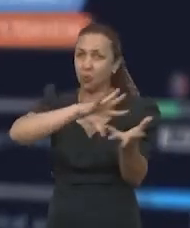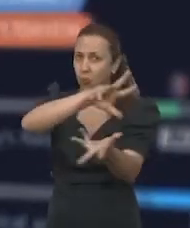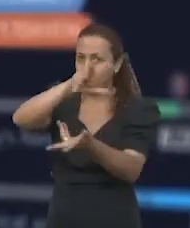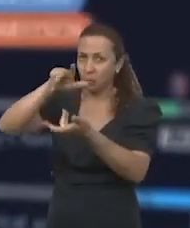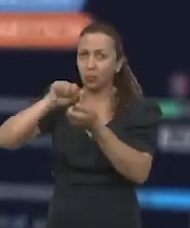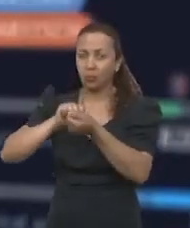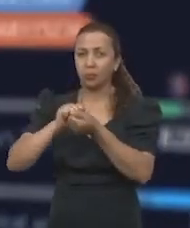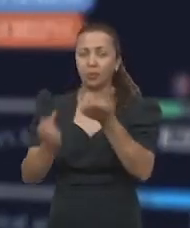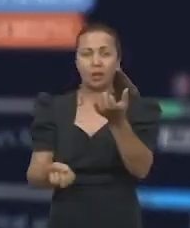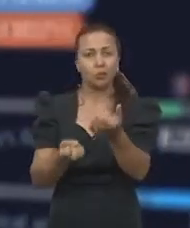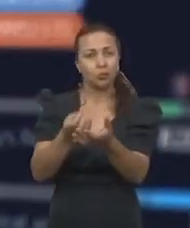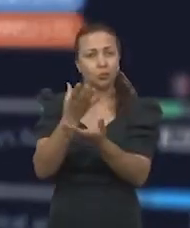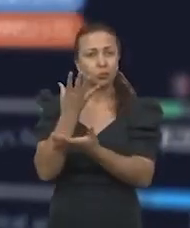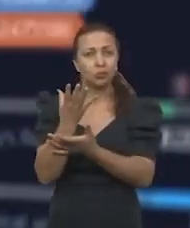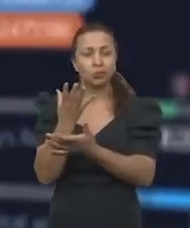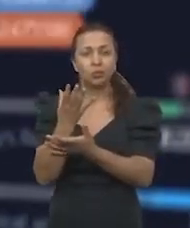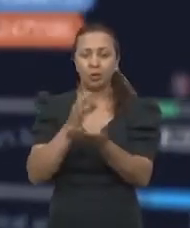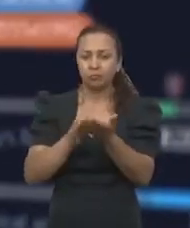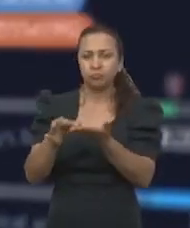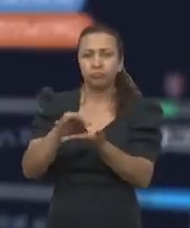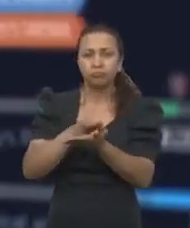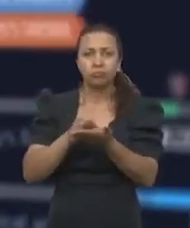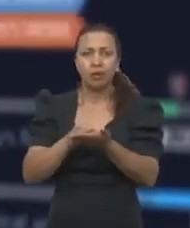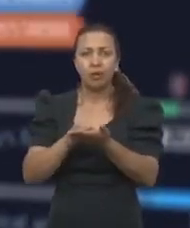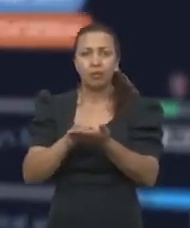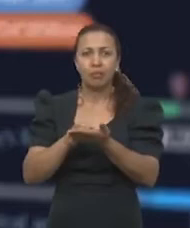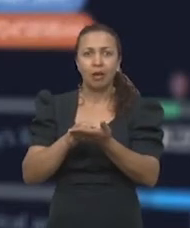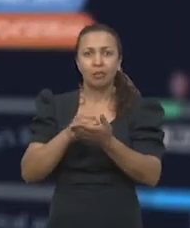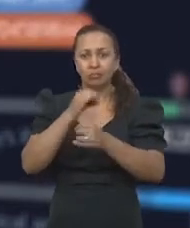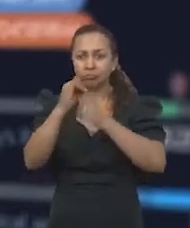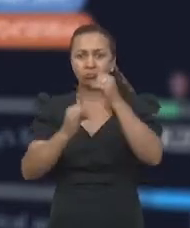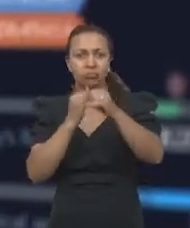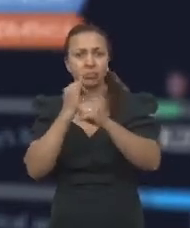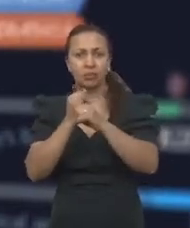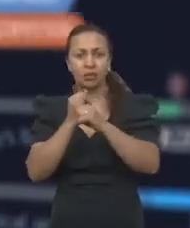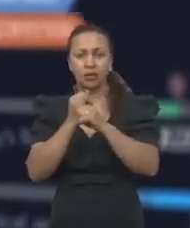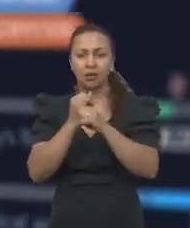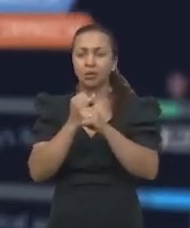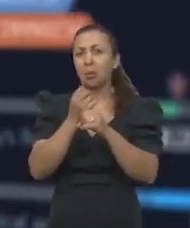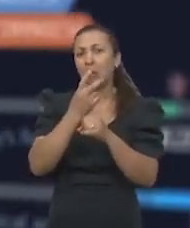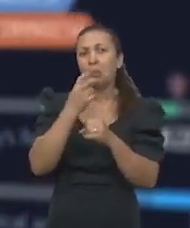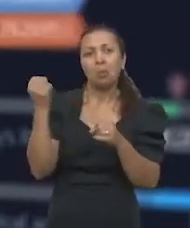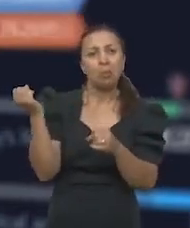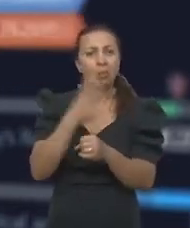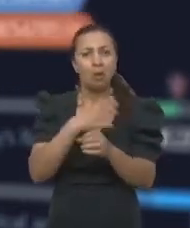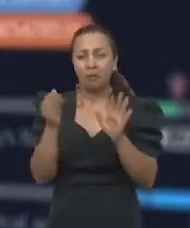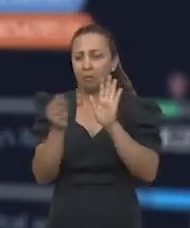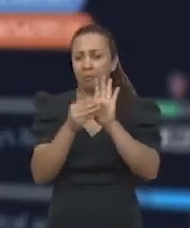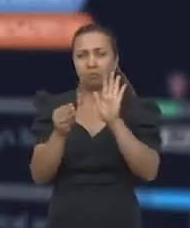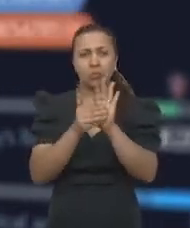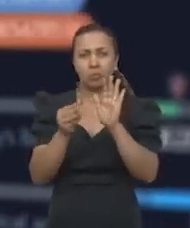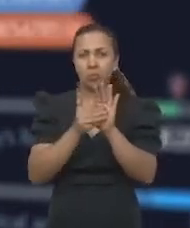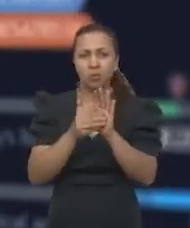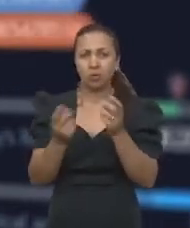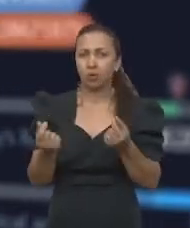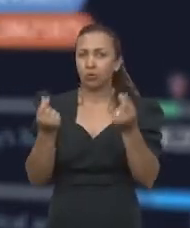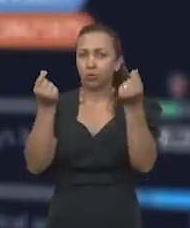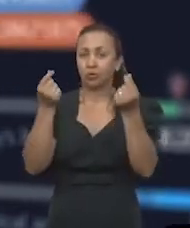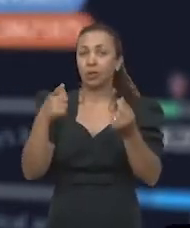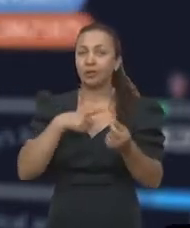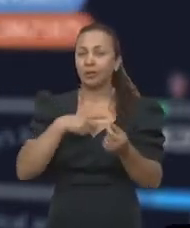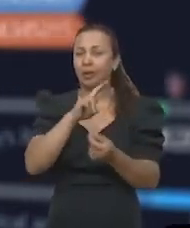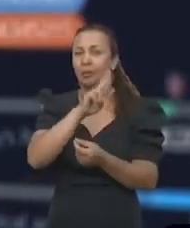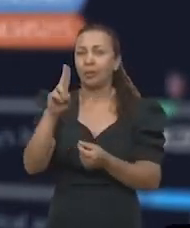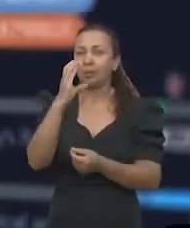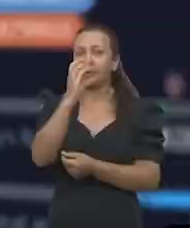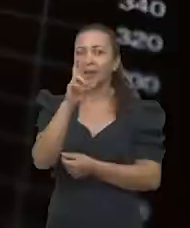global, né? E elas surgem como um novo paradigma monetário, uma nova proposta. Elas têm esse